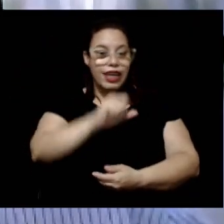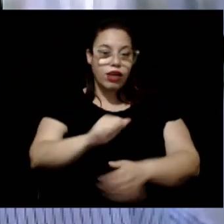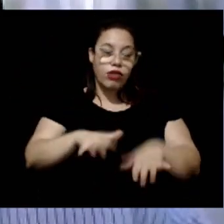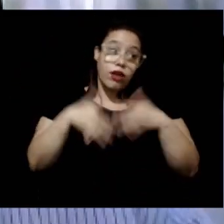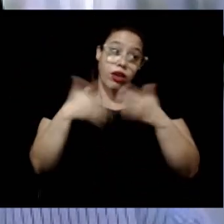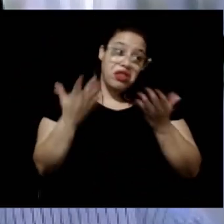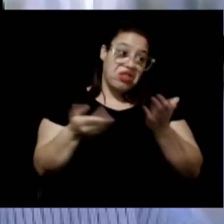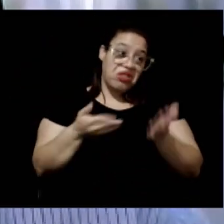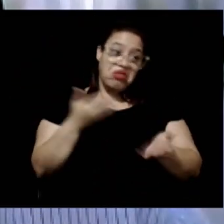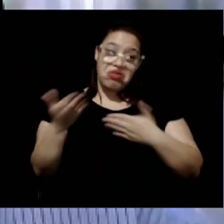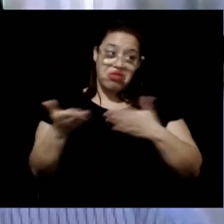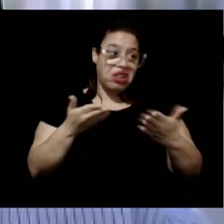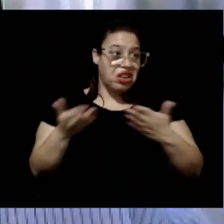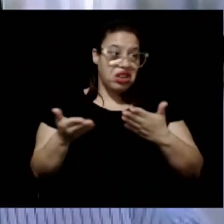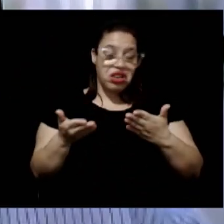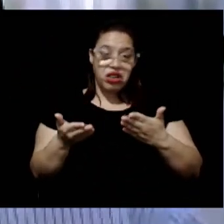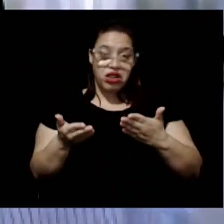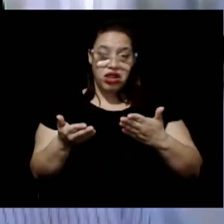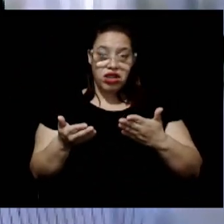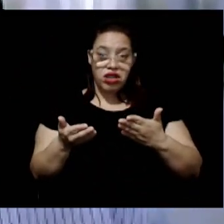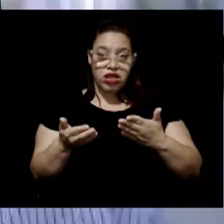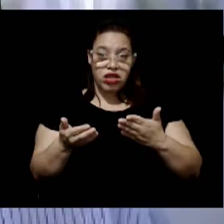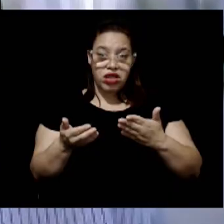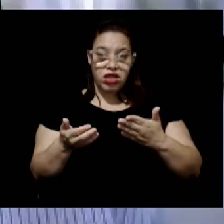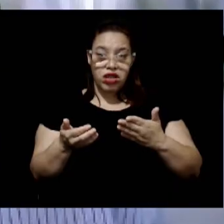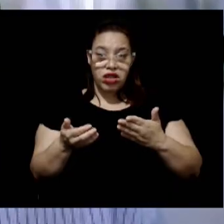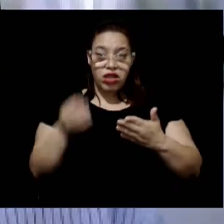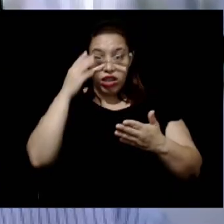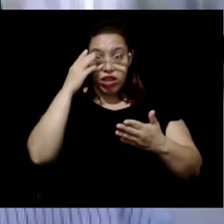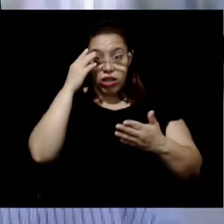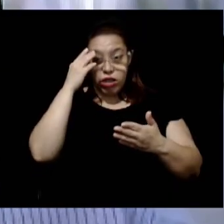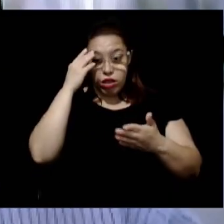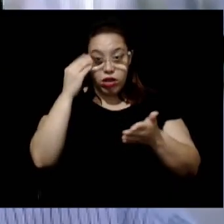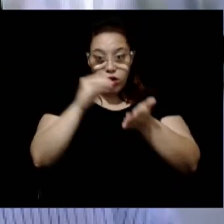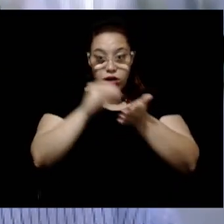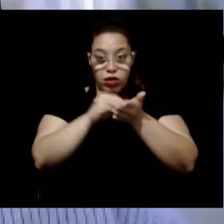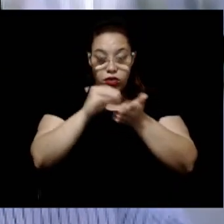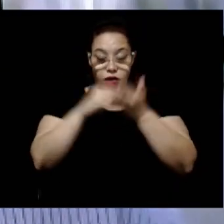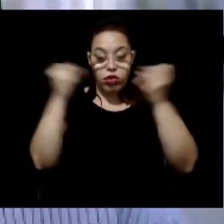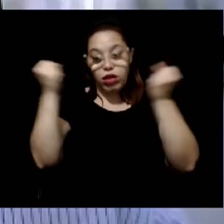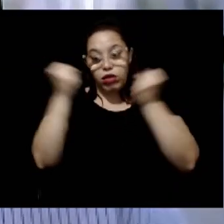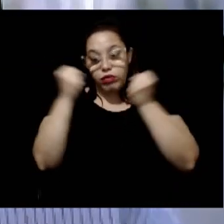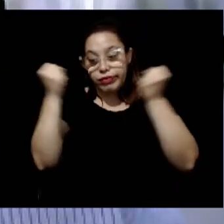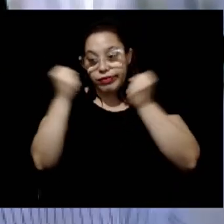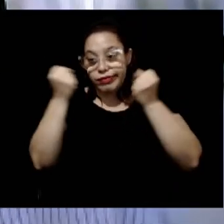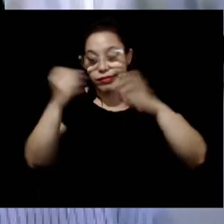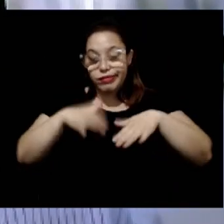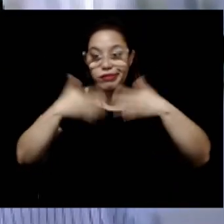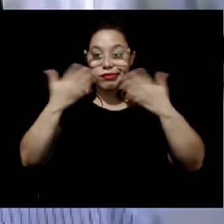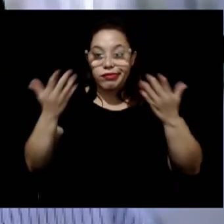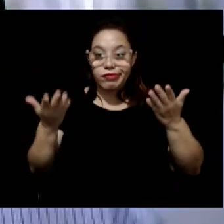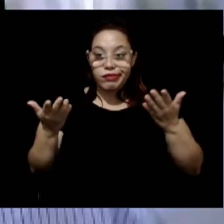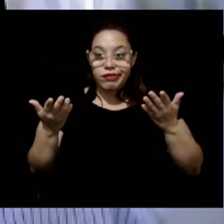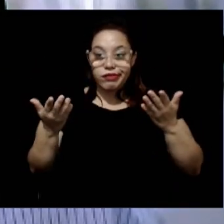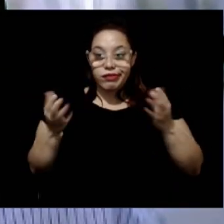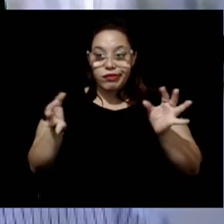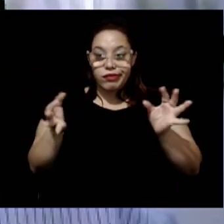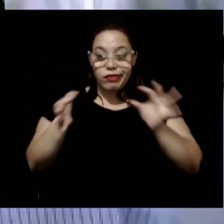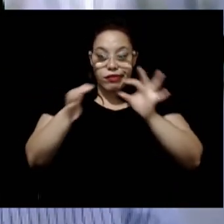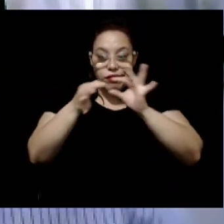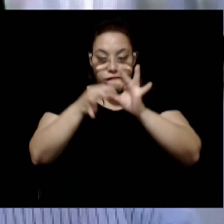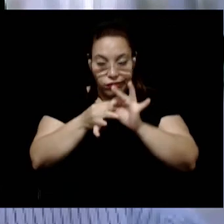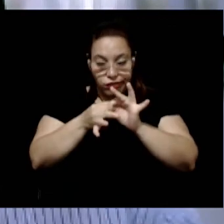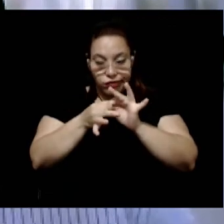A osteoartrite tem muito a ver com falta de atividade física. Então, em geral, é uma combinação de predisposição